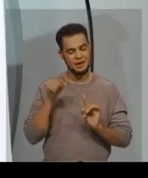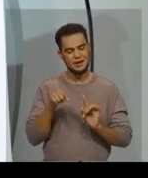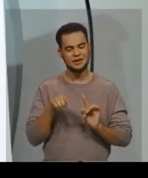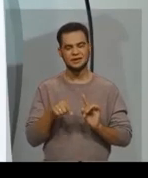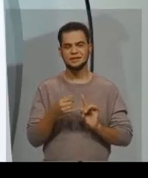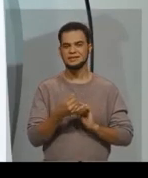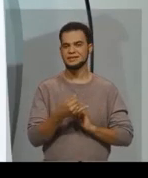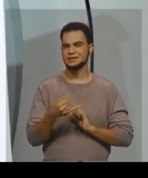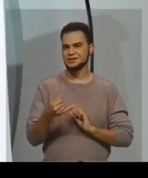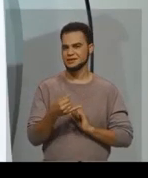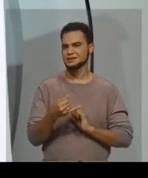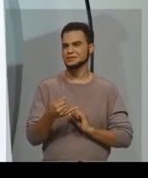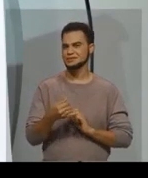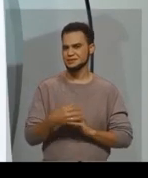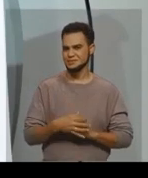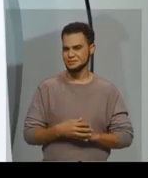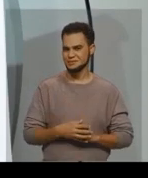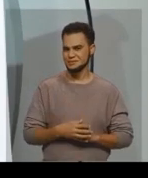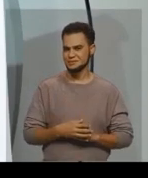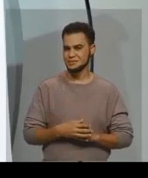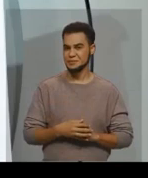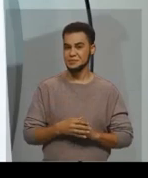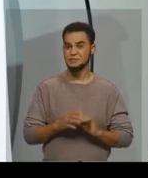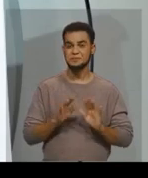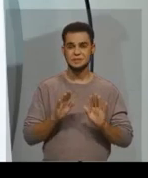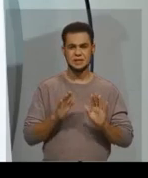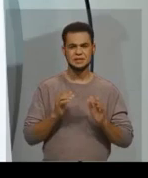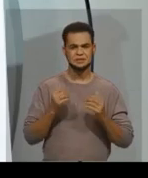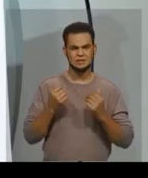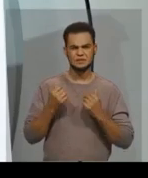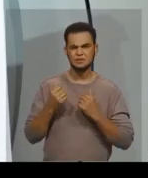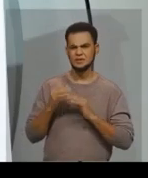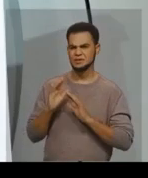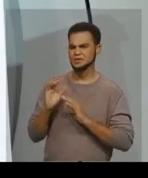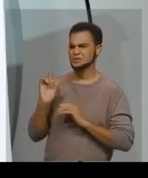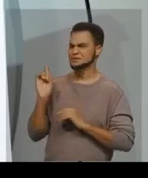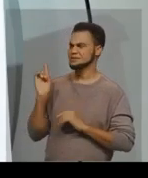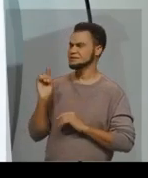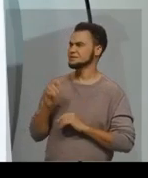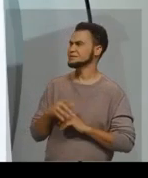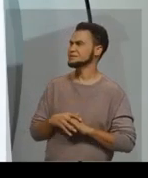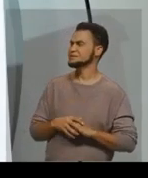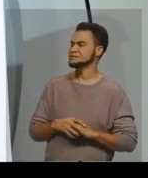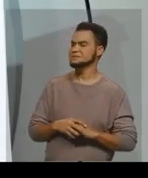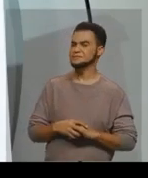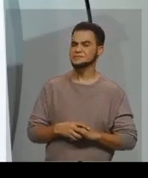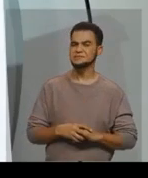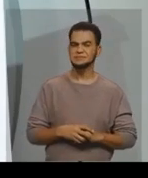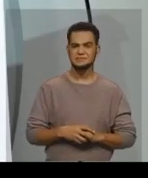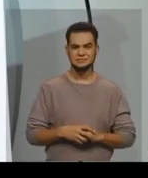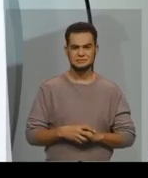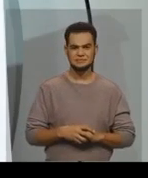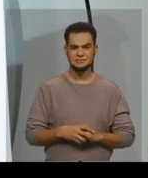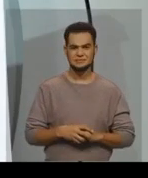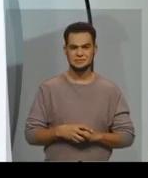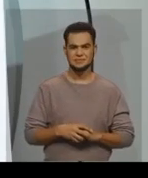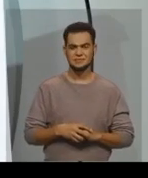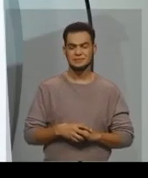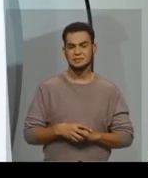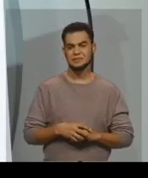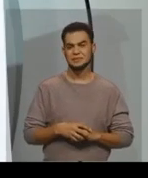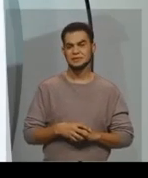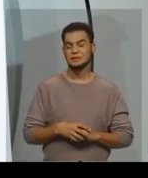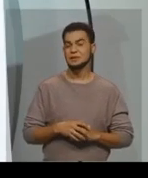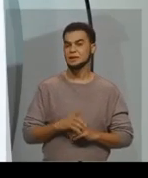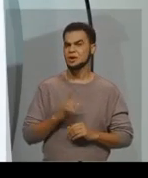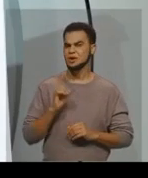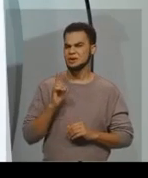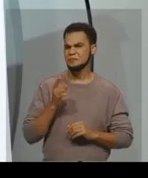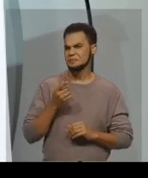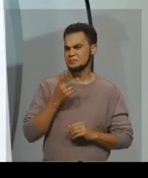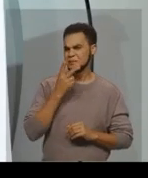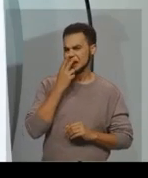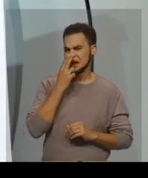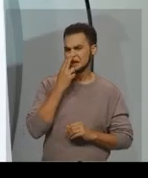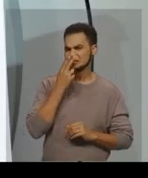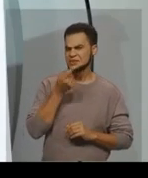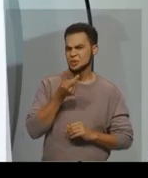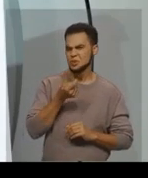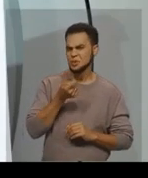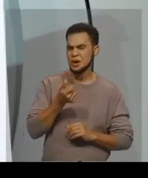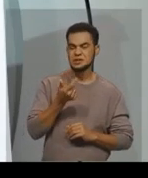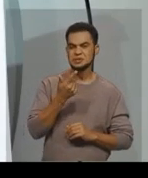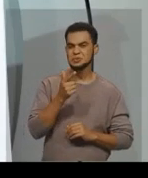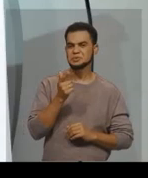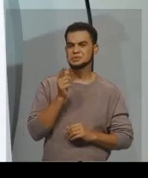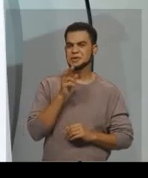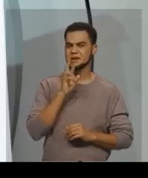negativo. Mas vou deixar assim, tá bom? Ficou assim, quase sem resposta, Silvana? Não existe raiz, né? Não